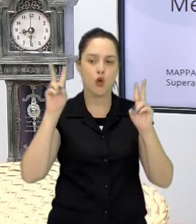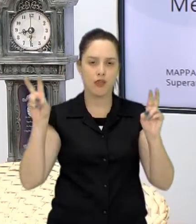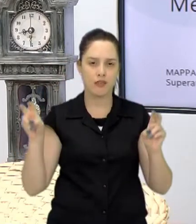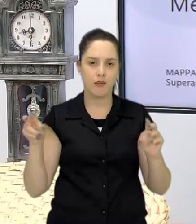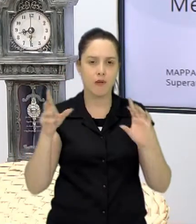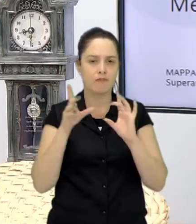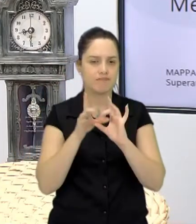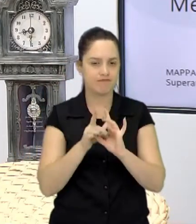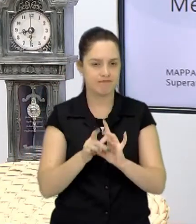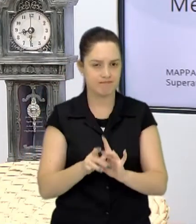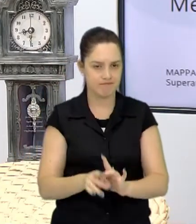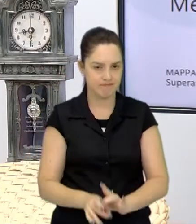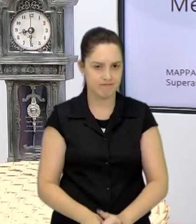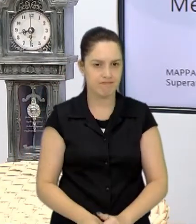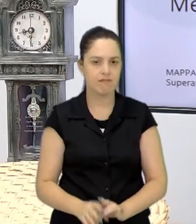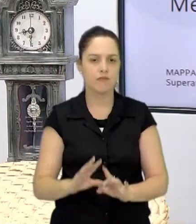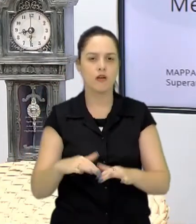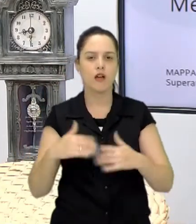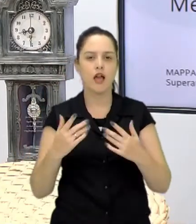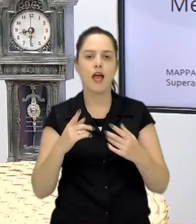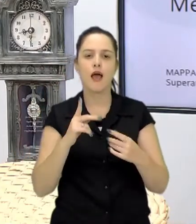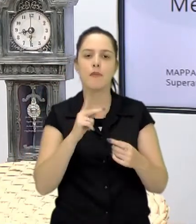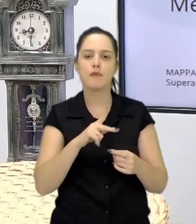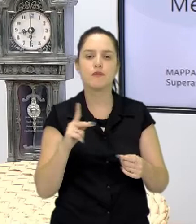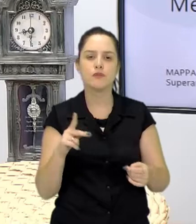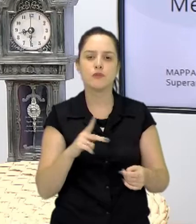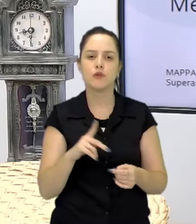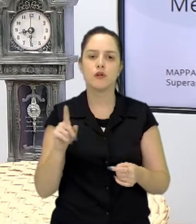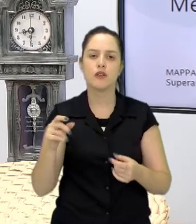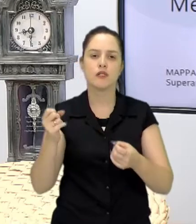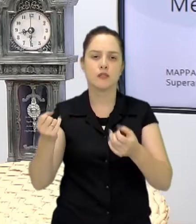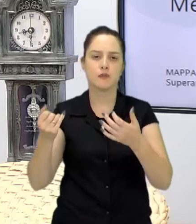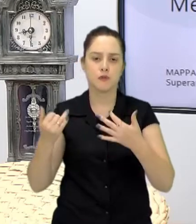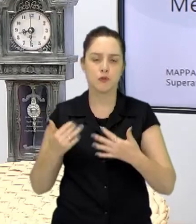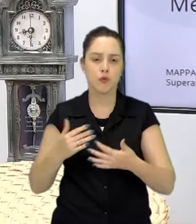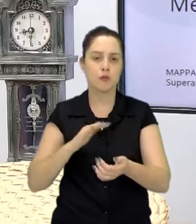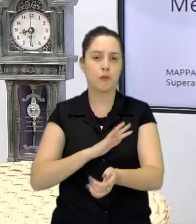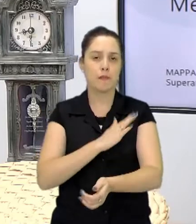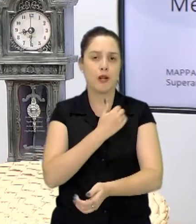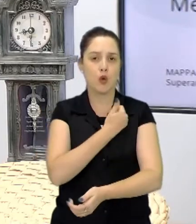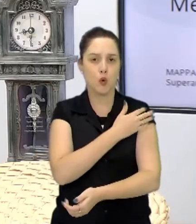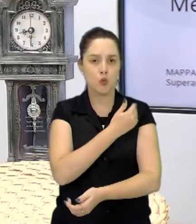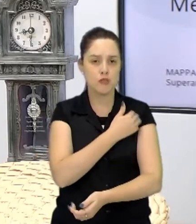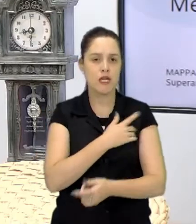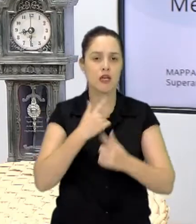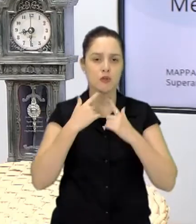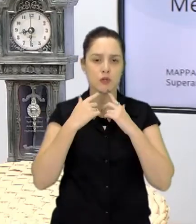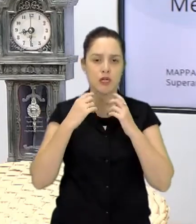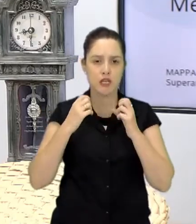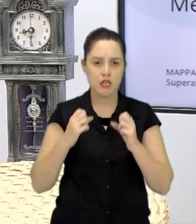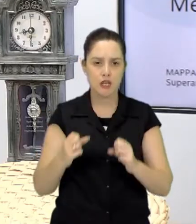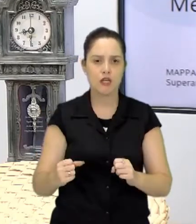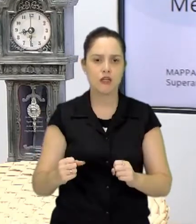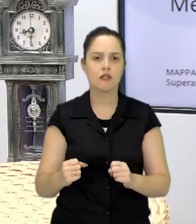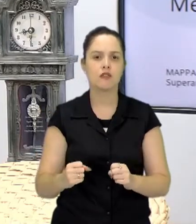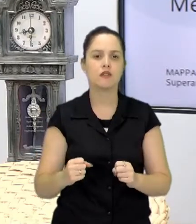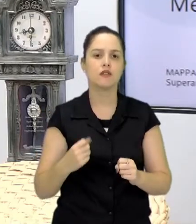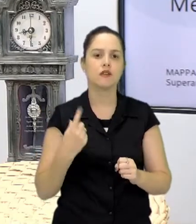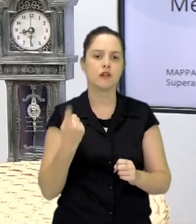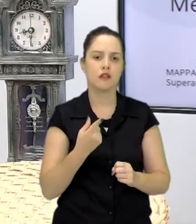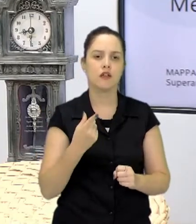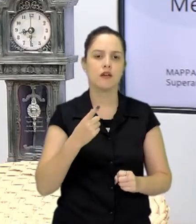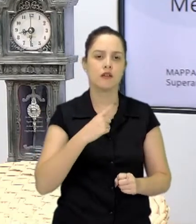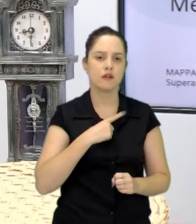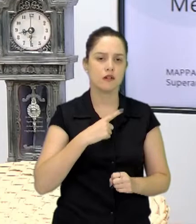para o Brasil, até porque a professora Elaine, ela falou do preconceito linguístico, ela trouxe a questão aqui dos bairros, né? E a gente vai